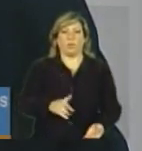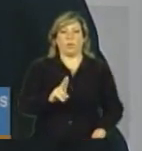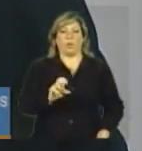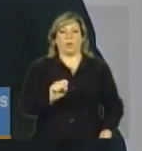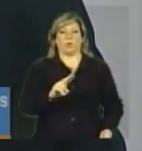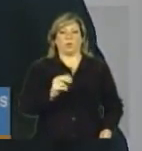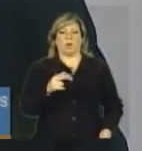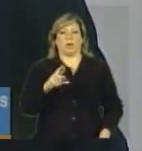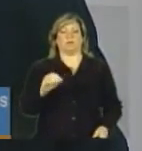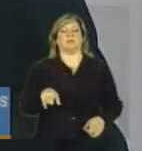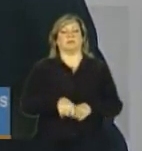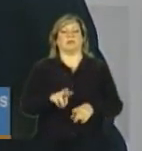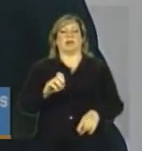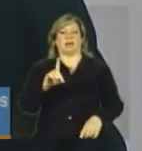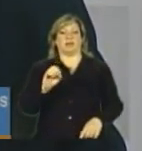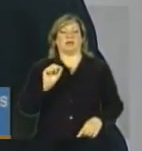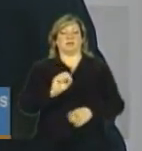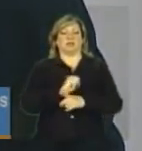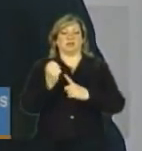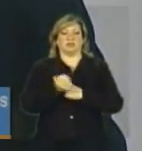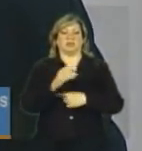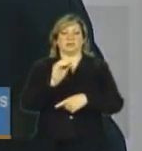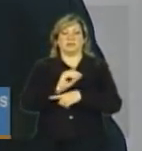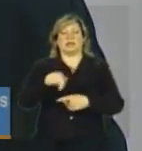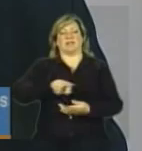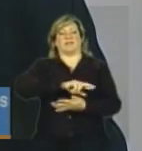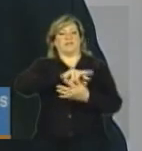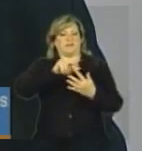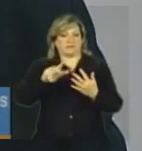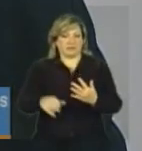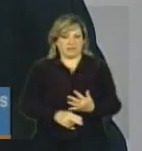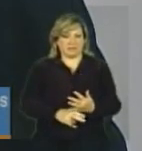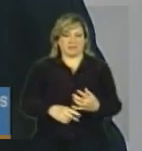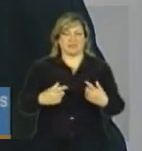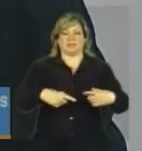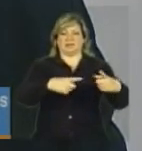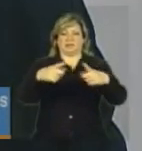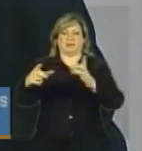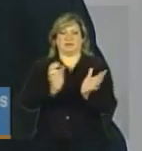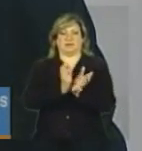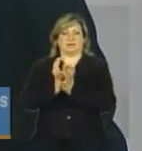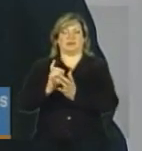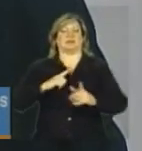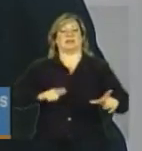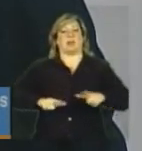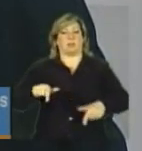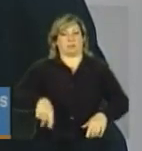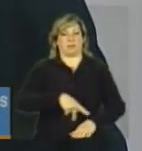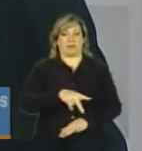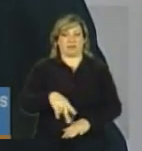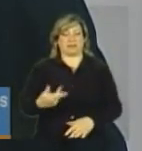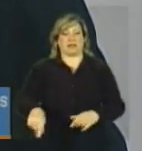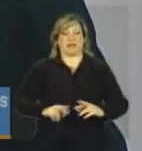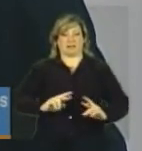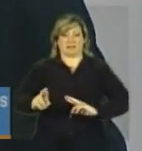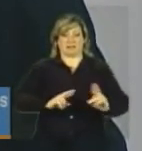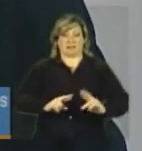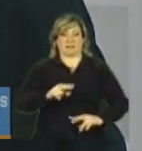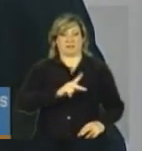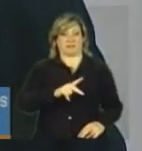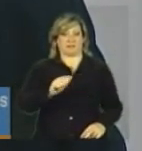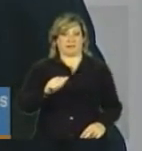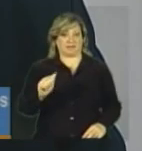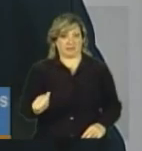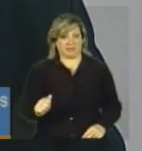beneficiários da rede socioassistencial e dessa diversidade eh de instituições que atuam no país. Então, os resultados do PA é o que